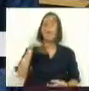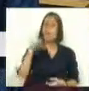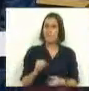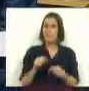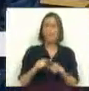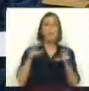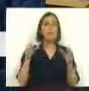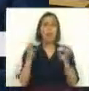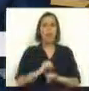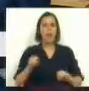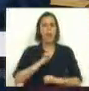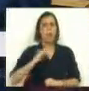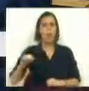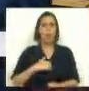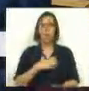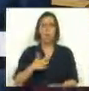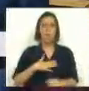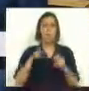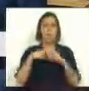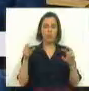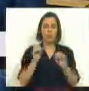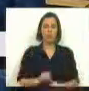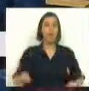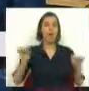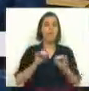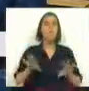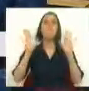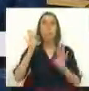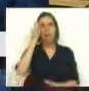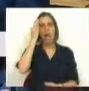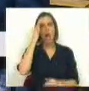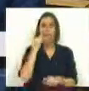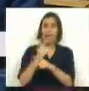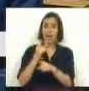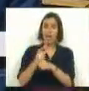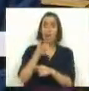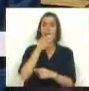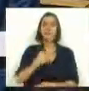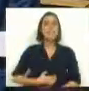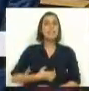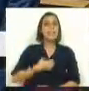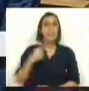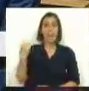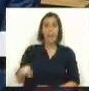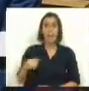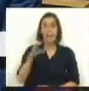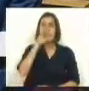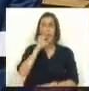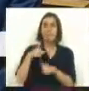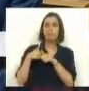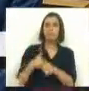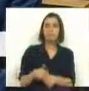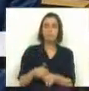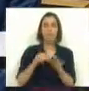Socialista nada tem contra as empresas municipais, mas entende que as mesmas só fazem sentido quando cumpram